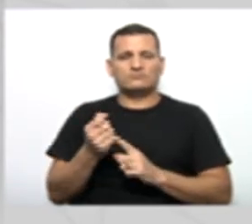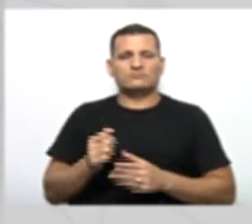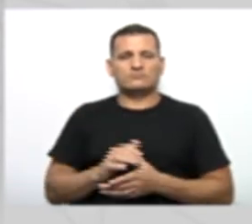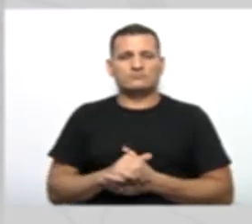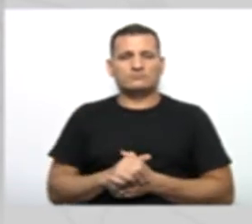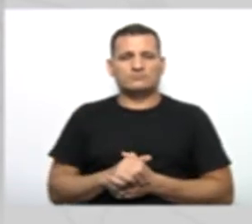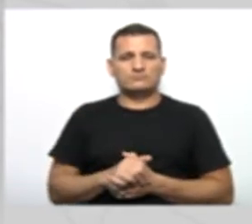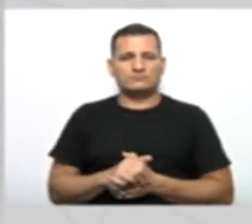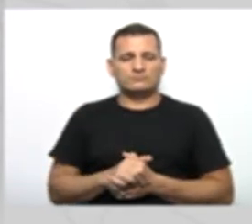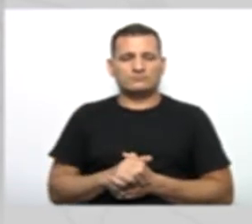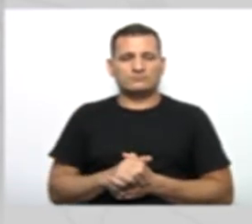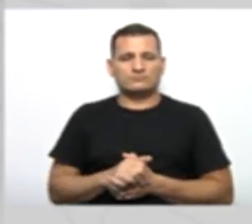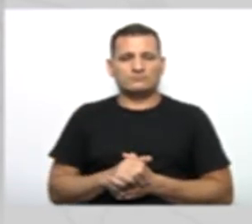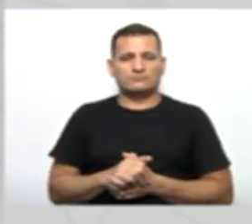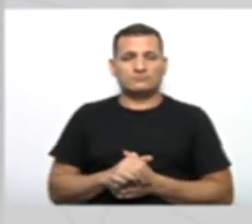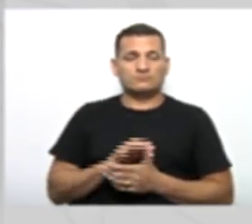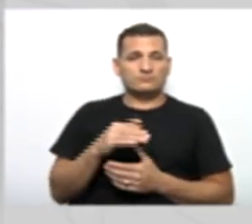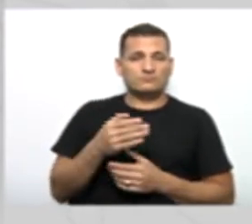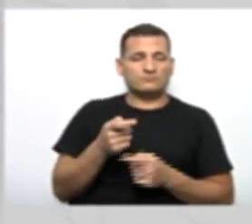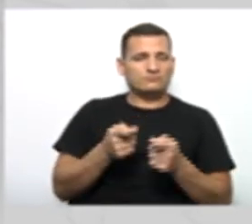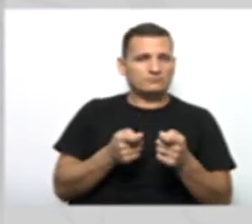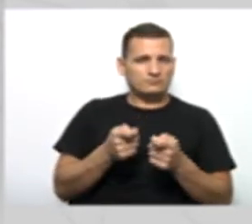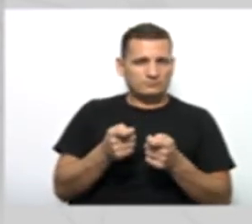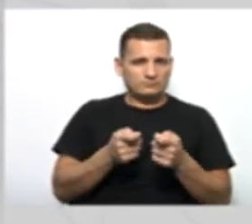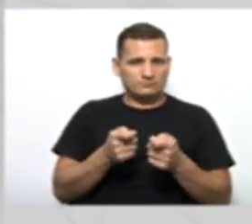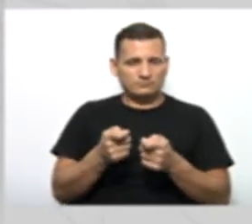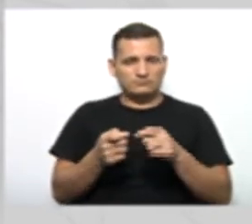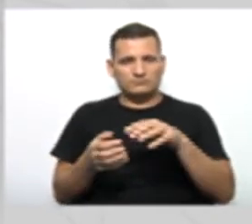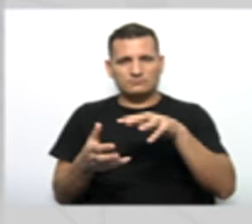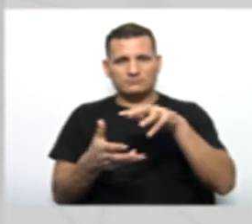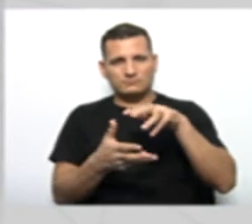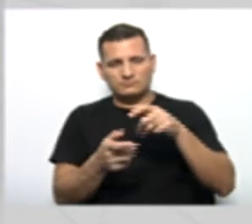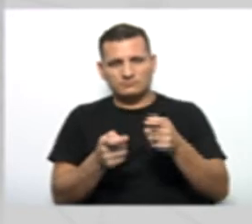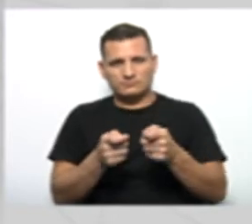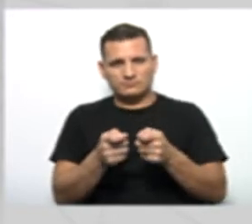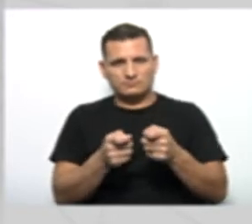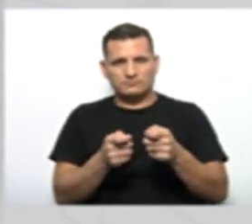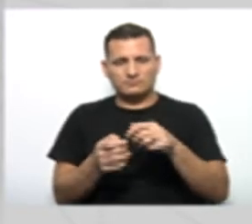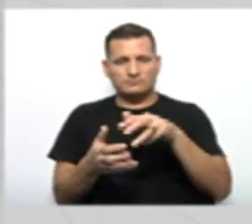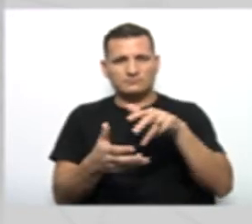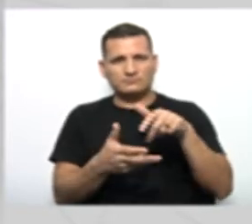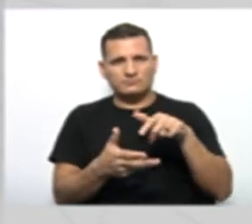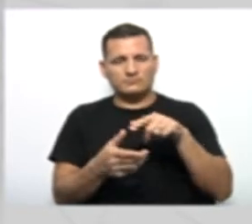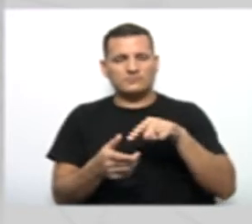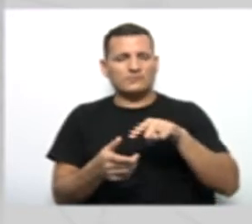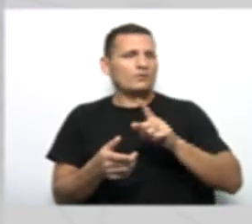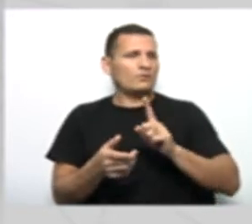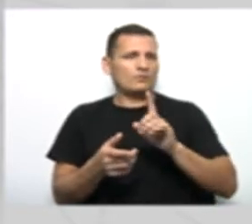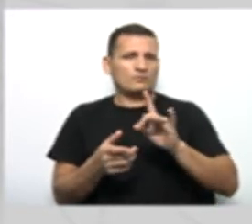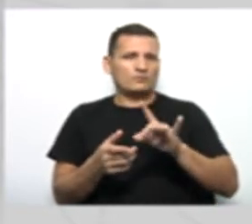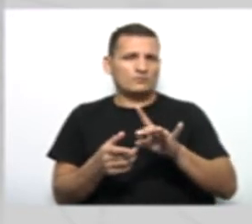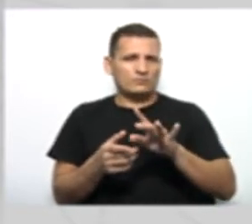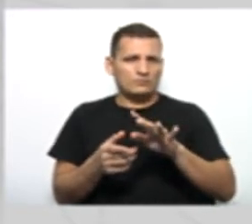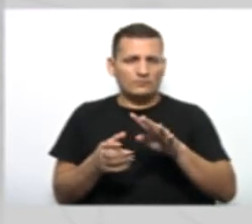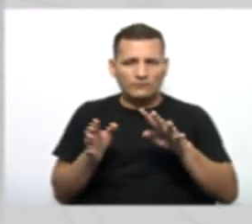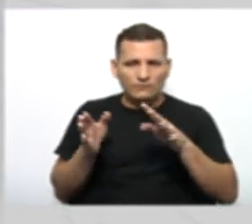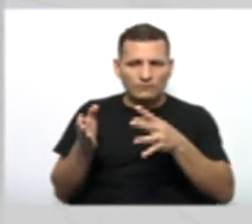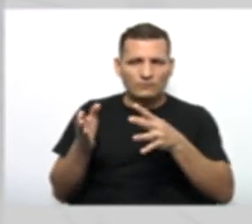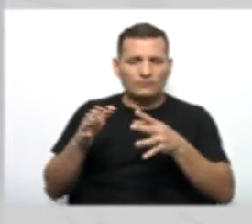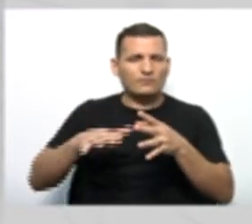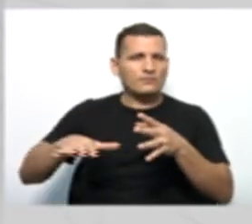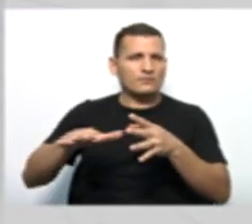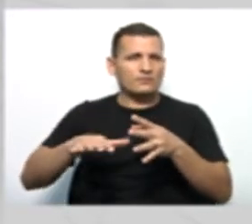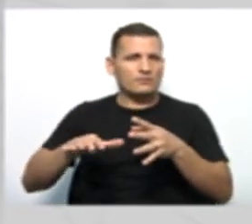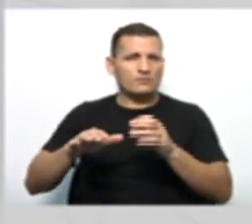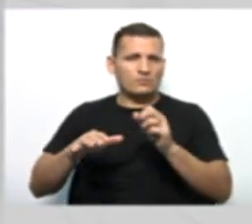o desenvolvimento sustentável ele não se baseia somente no aspecto ambiental ou no econômico no ambiental. Ele